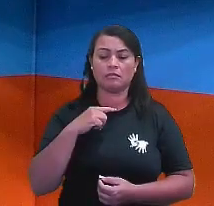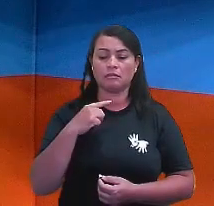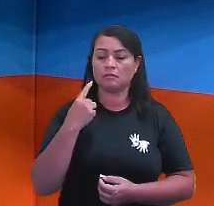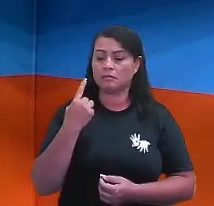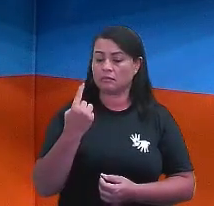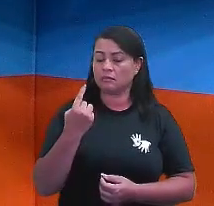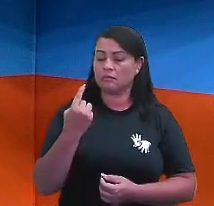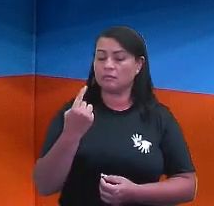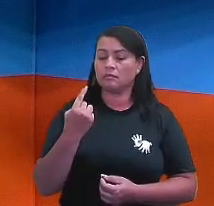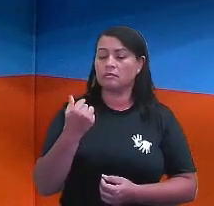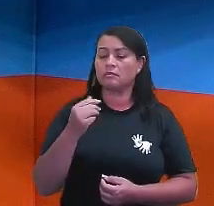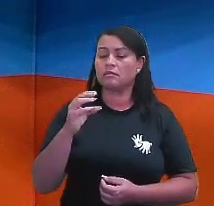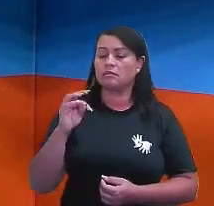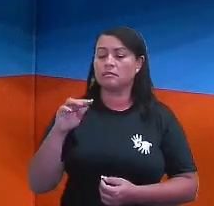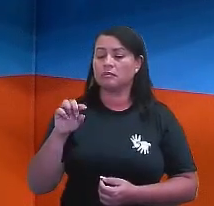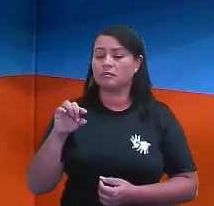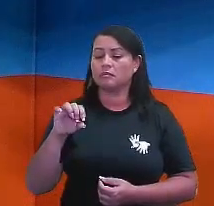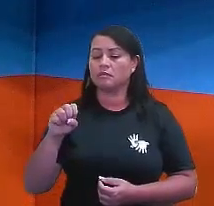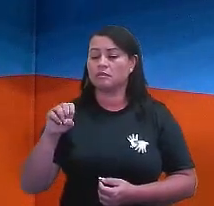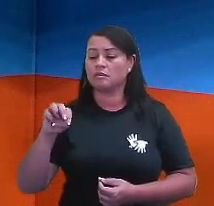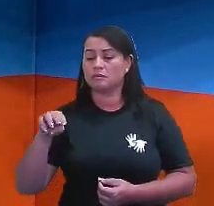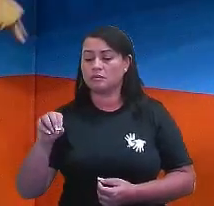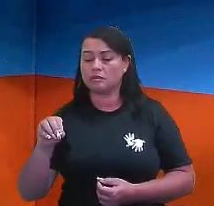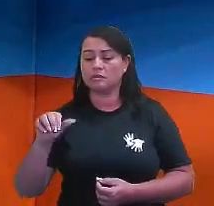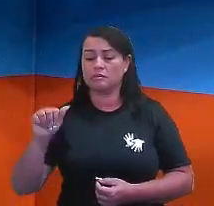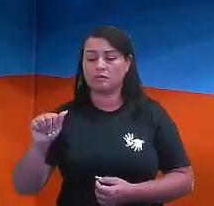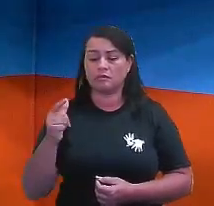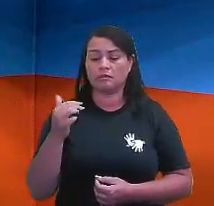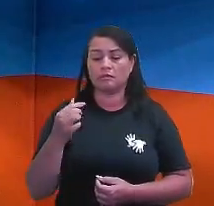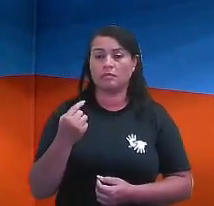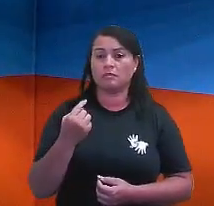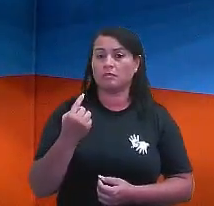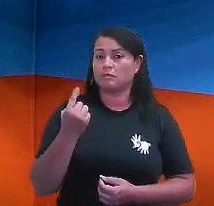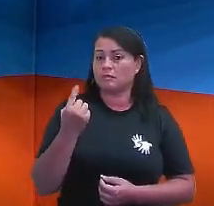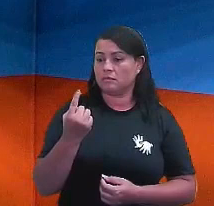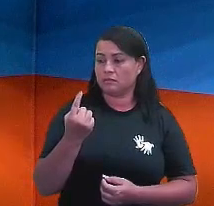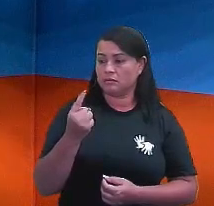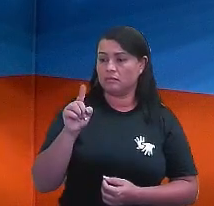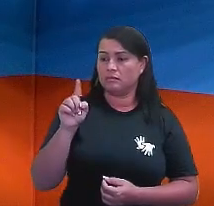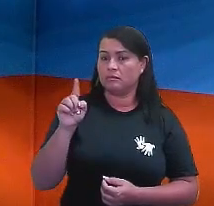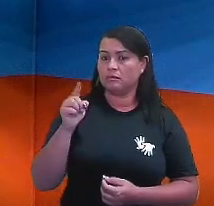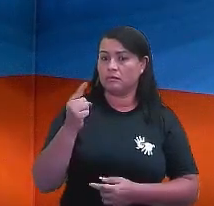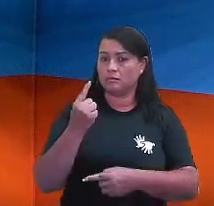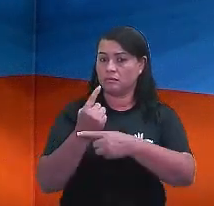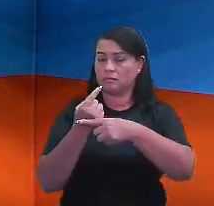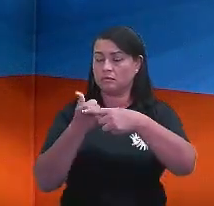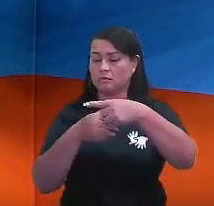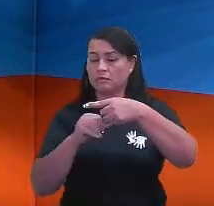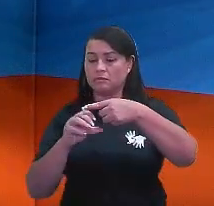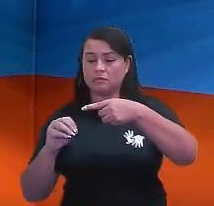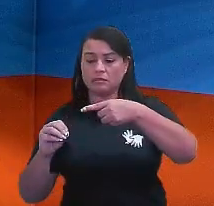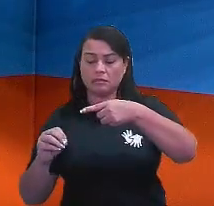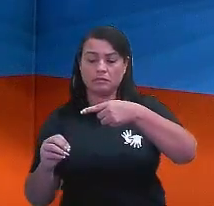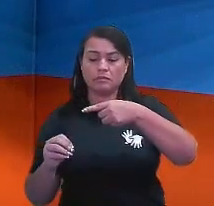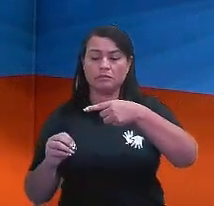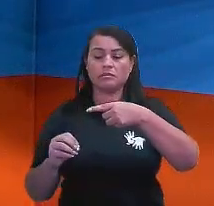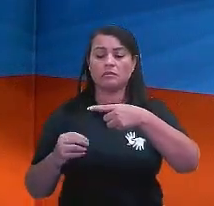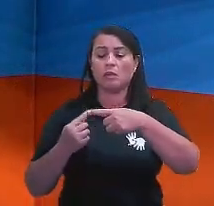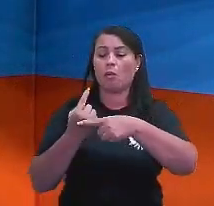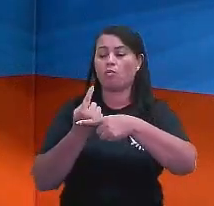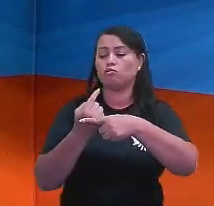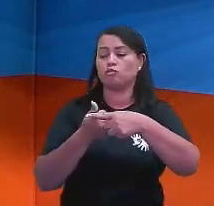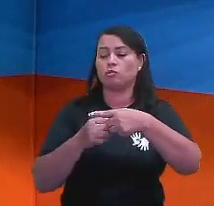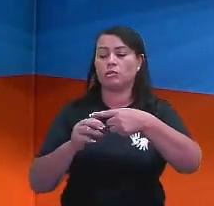are é igual a 1 sobre 100, 1 centésimo, 1 sobre 100, tá? 1